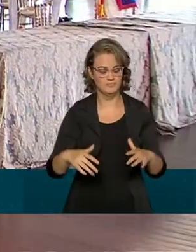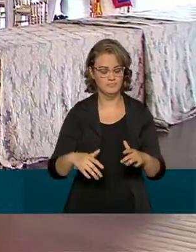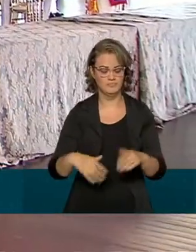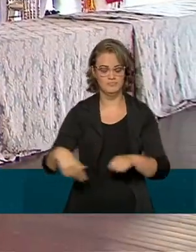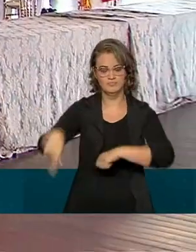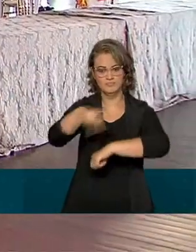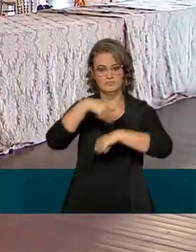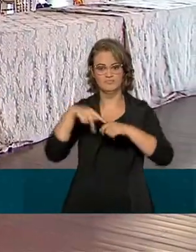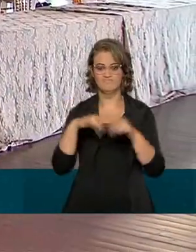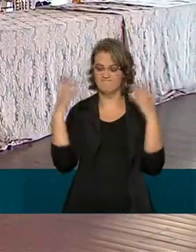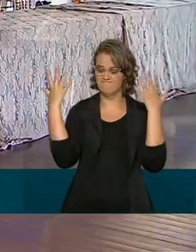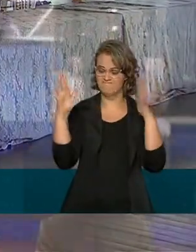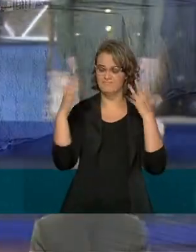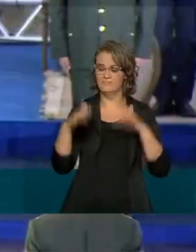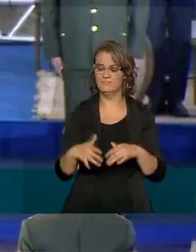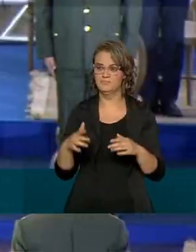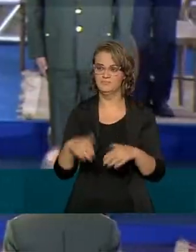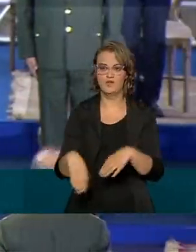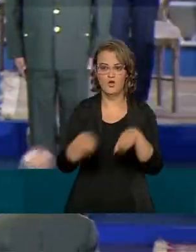aí